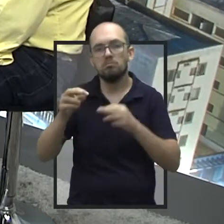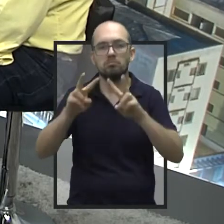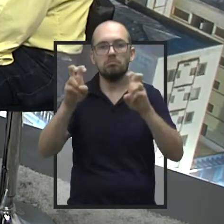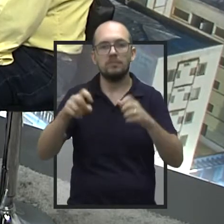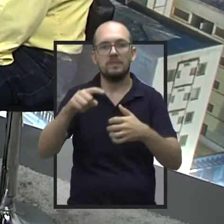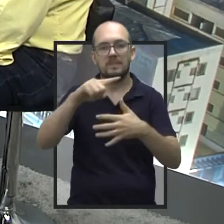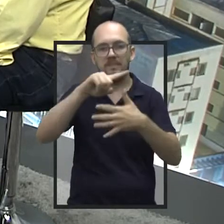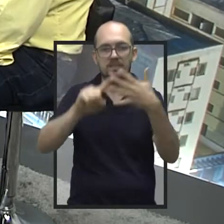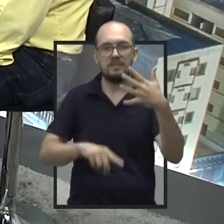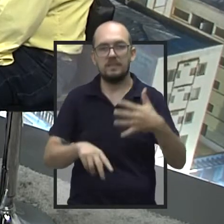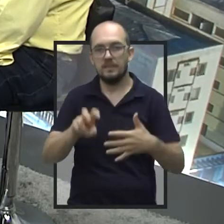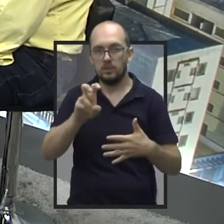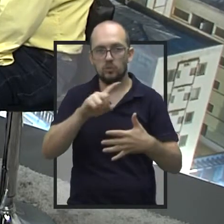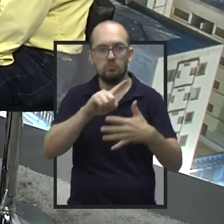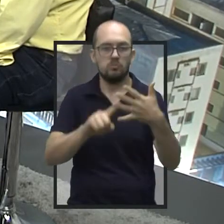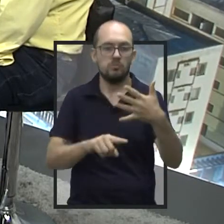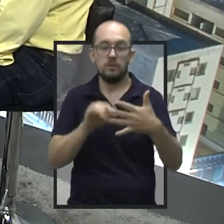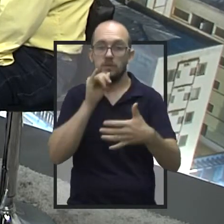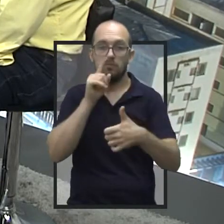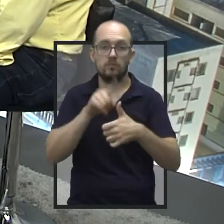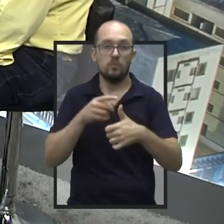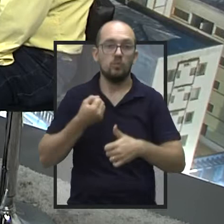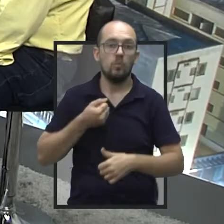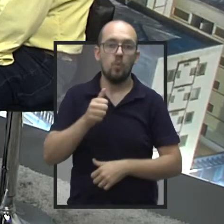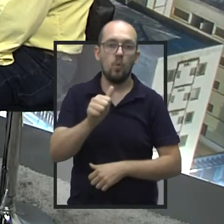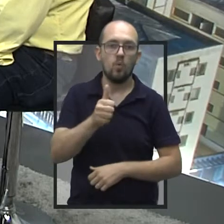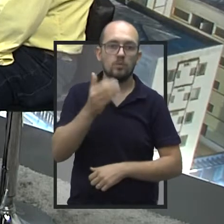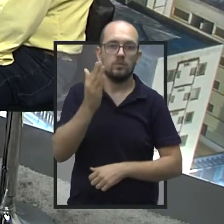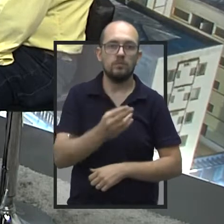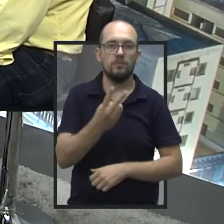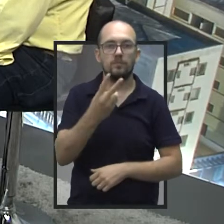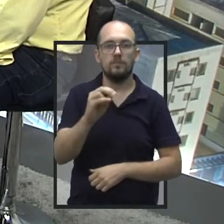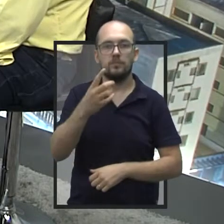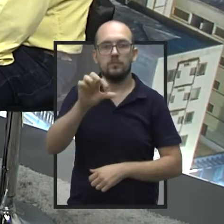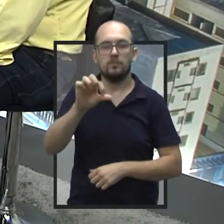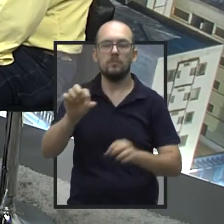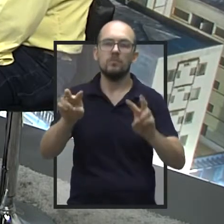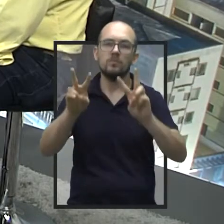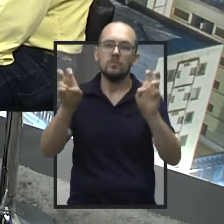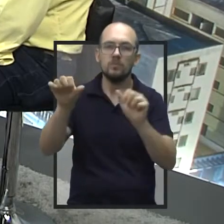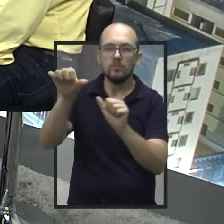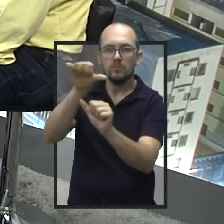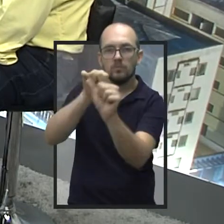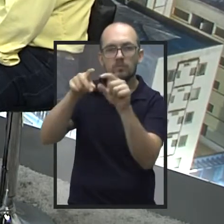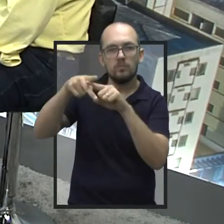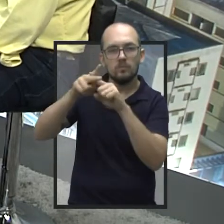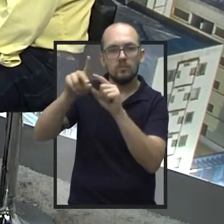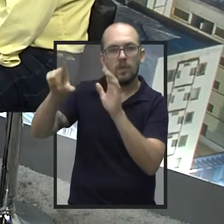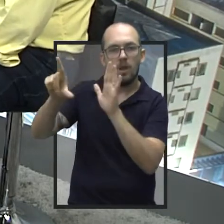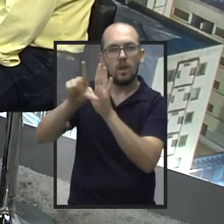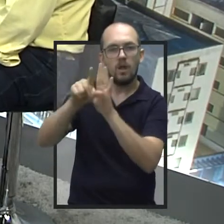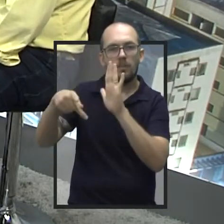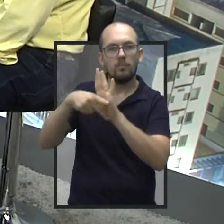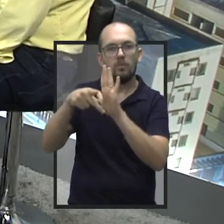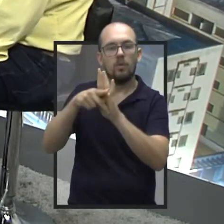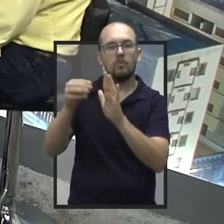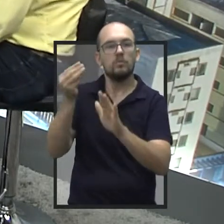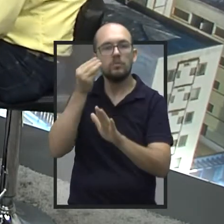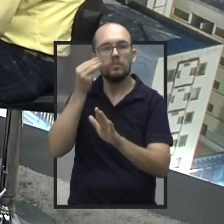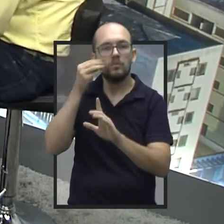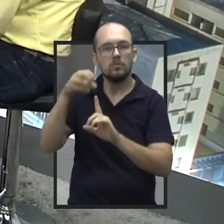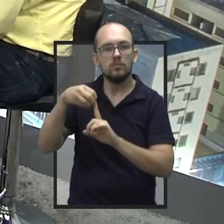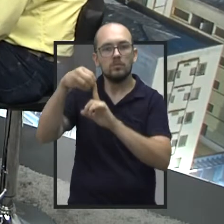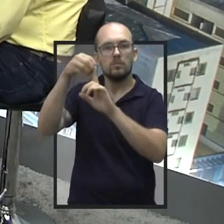Eu quero começar com o projeto número 11 de 2019, que dispõe sobre uma alteração em uma lei para garantir atendimento preferencial